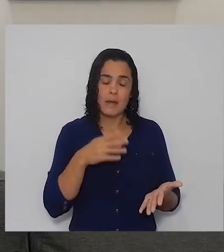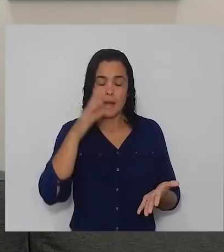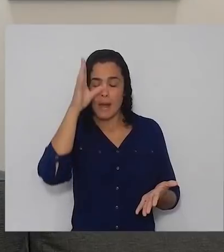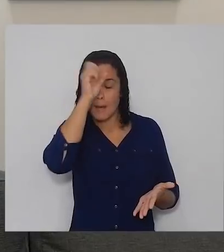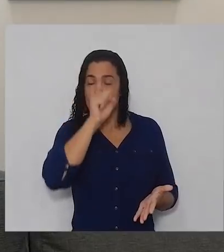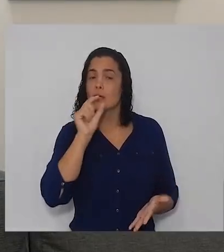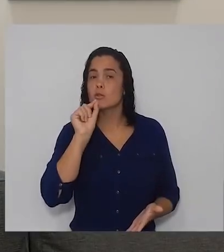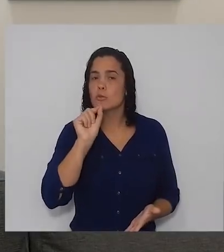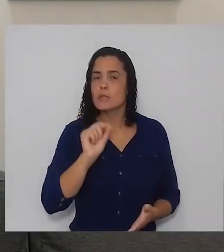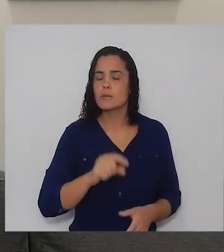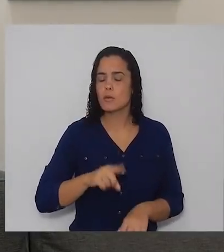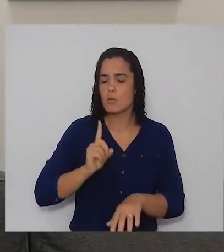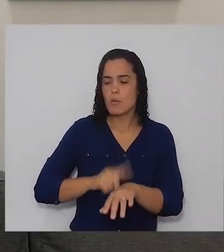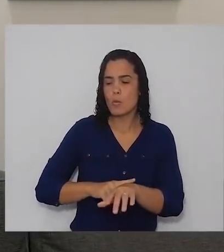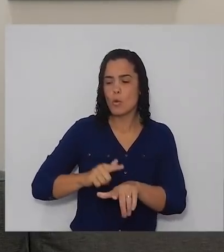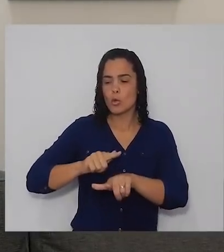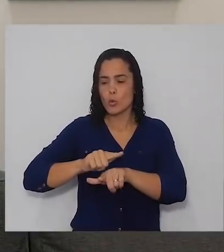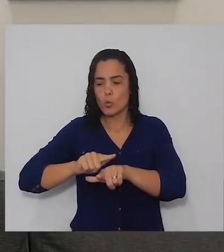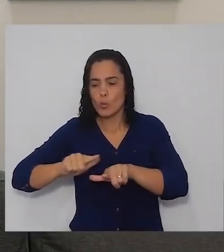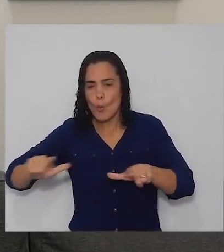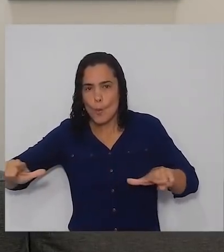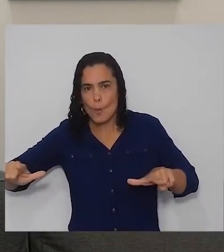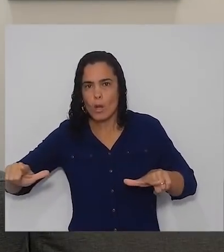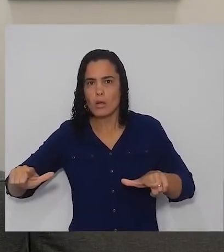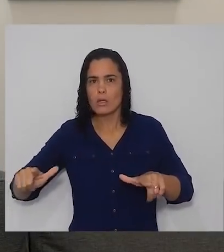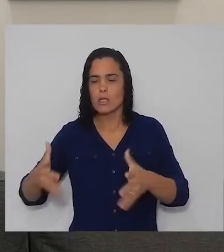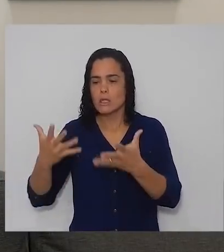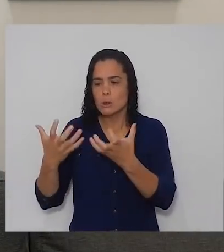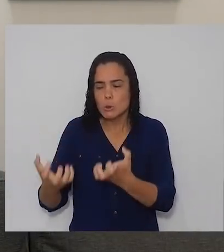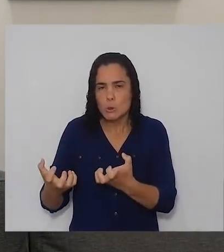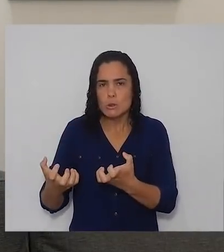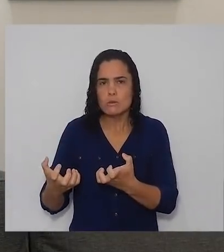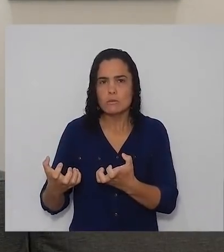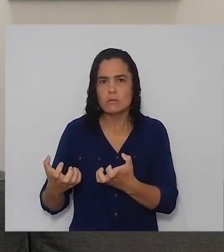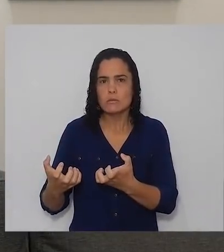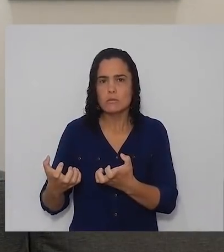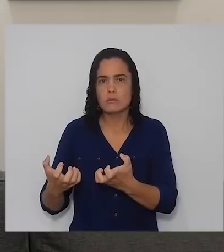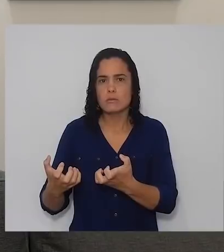o momento em que o riacho seca não